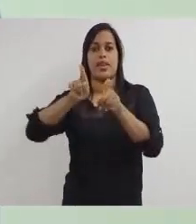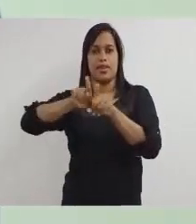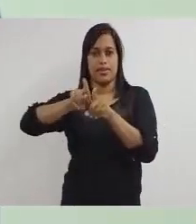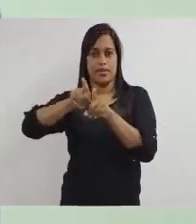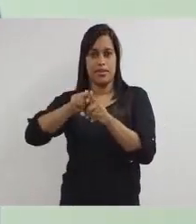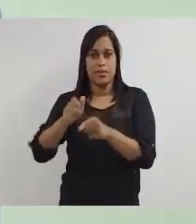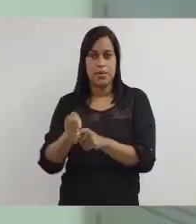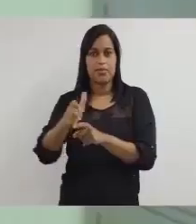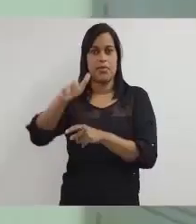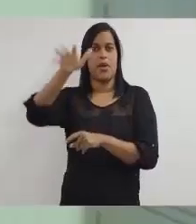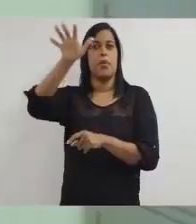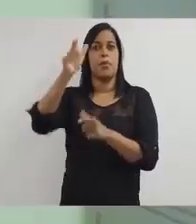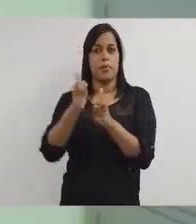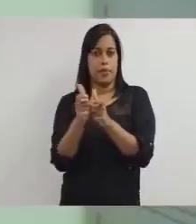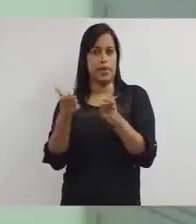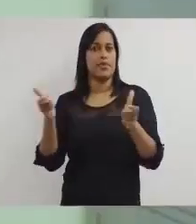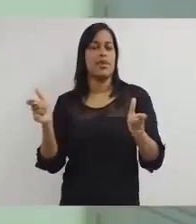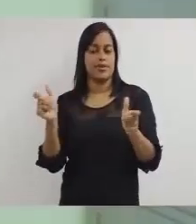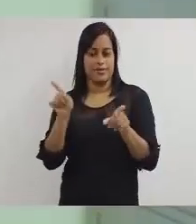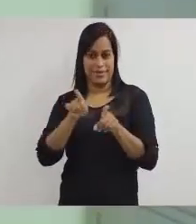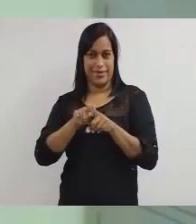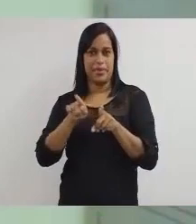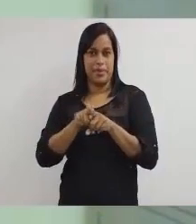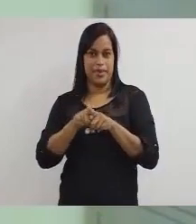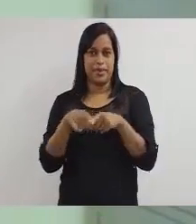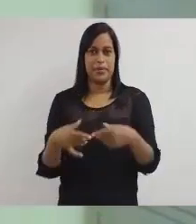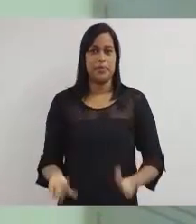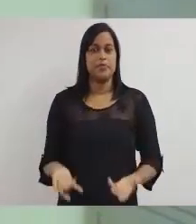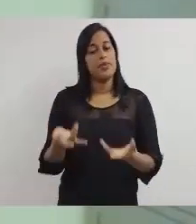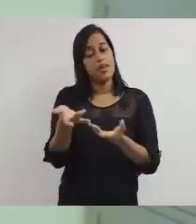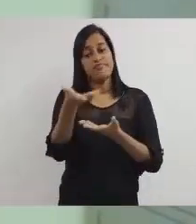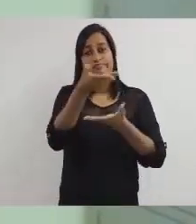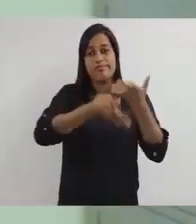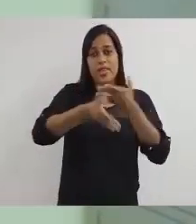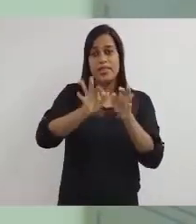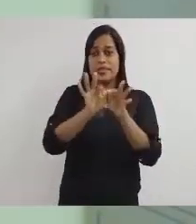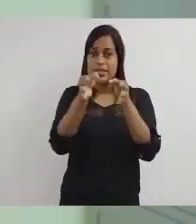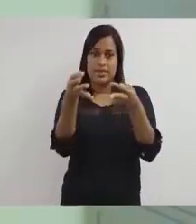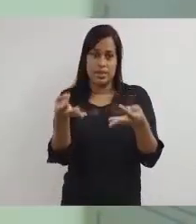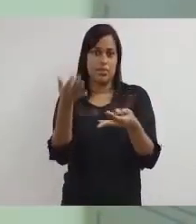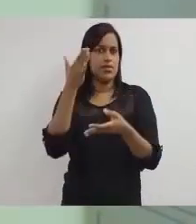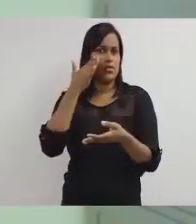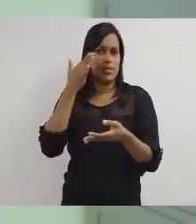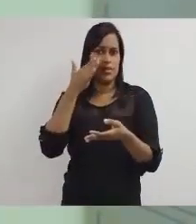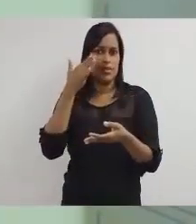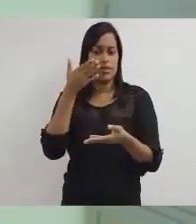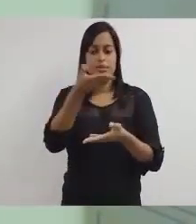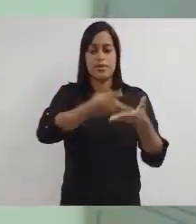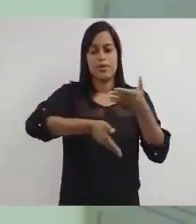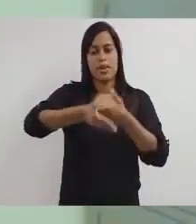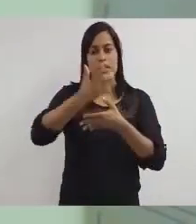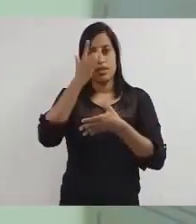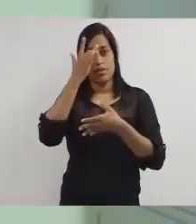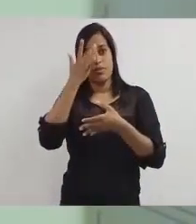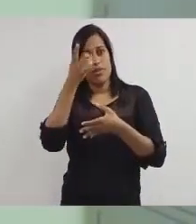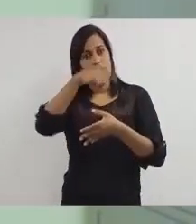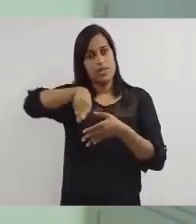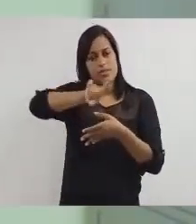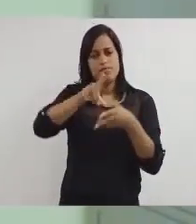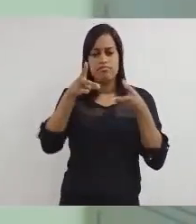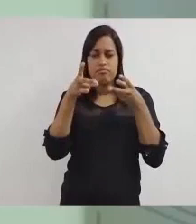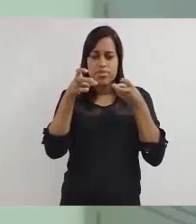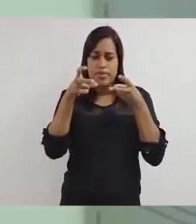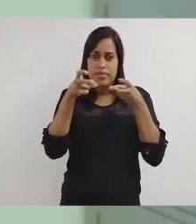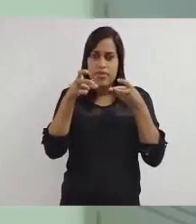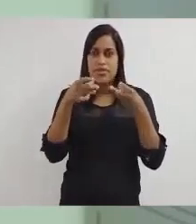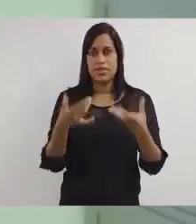consumida aumenta. É uma relação super simples de entender, uma relação bem fácil de ser